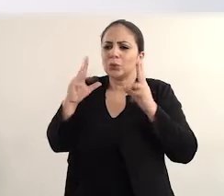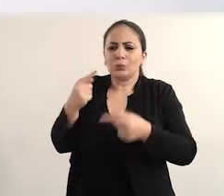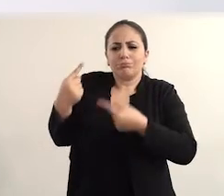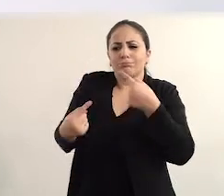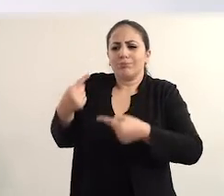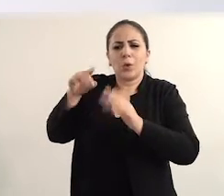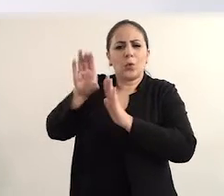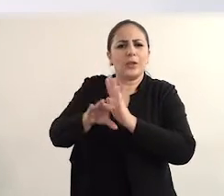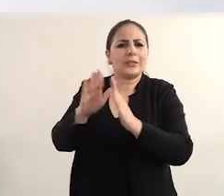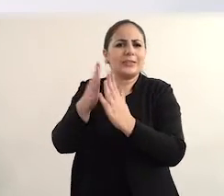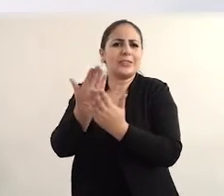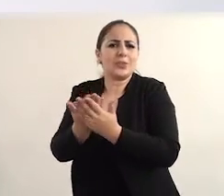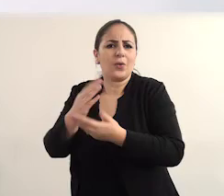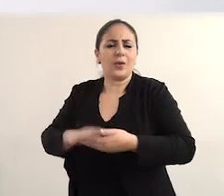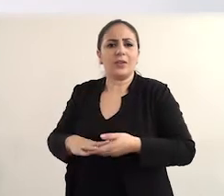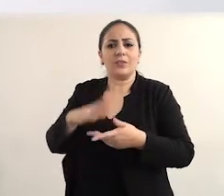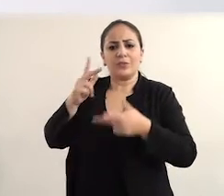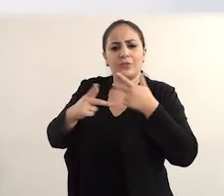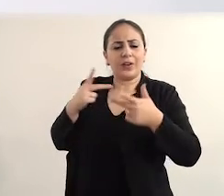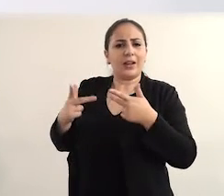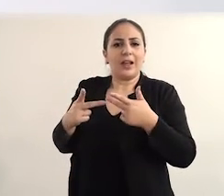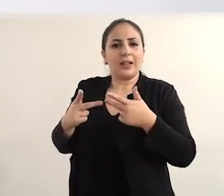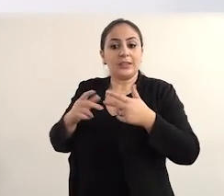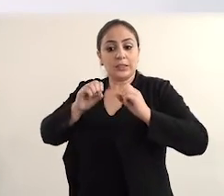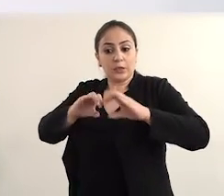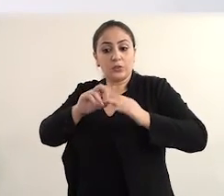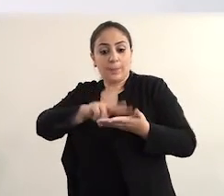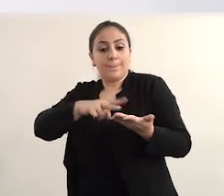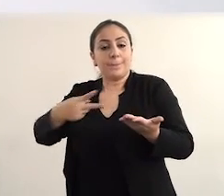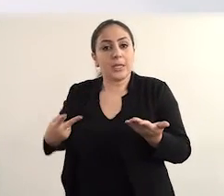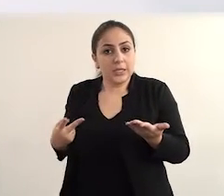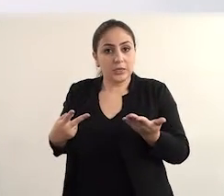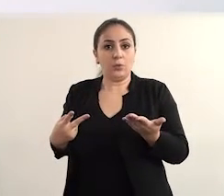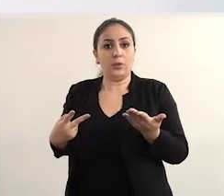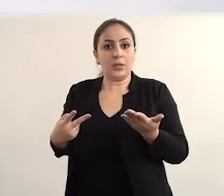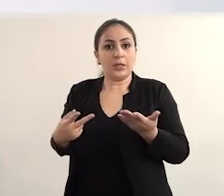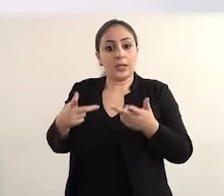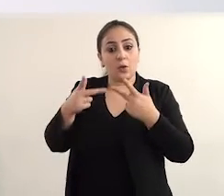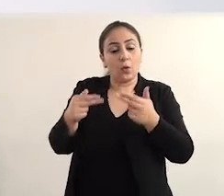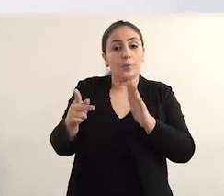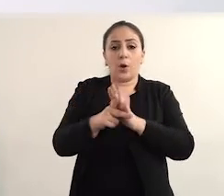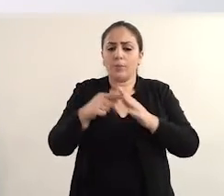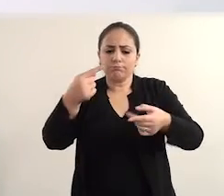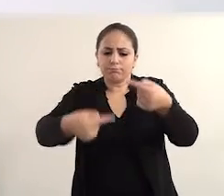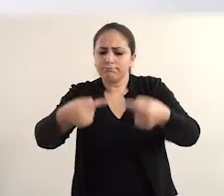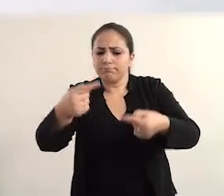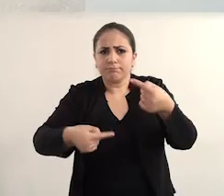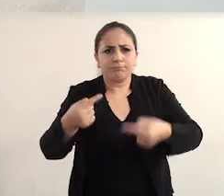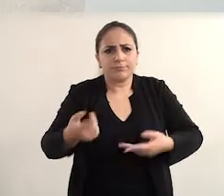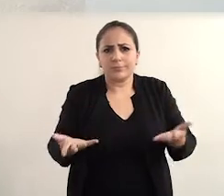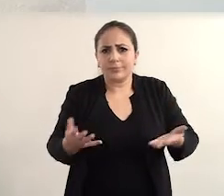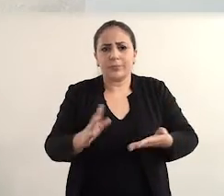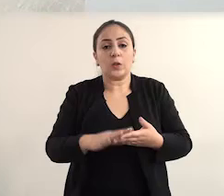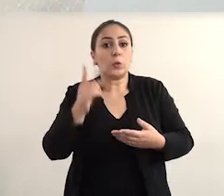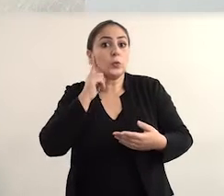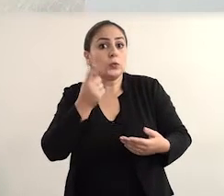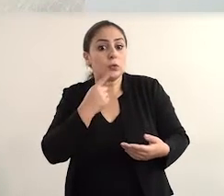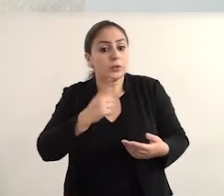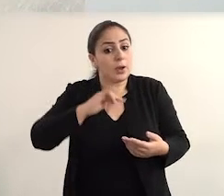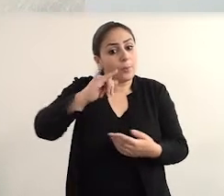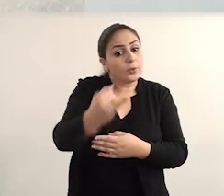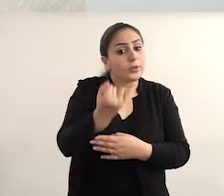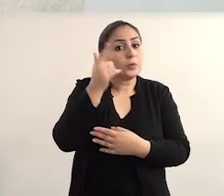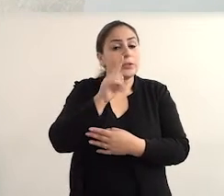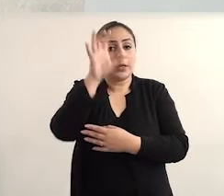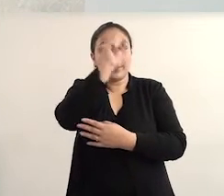curricular mesmo, essa questão que eu te falei da educação bilíngue, né? Que é toda uma discussão do surdo ter a